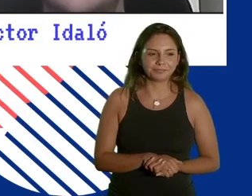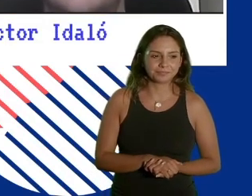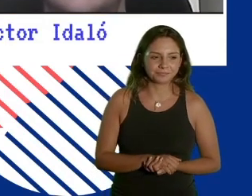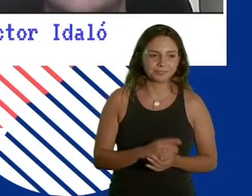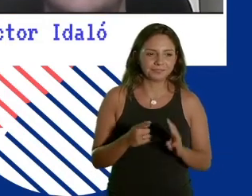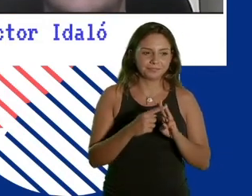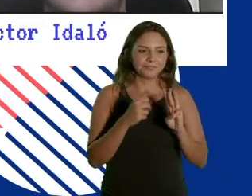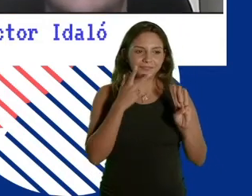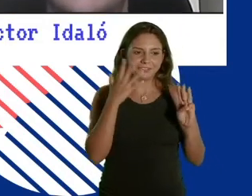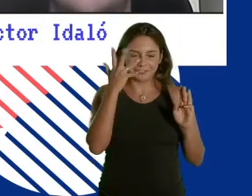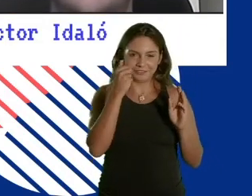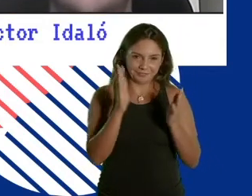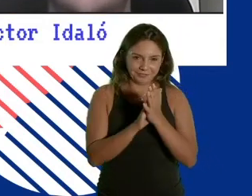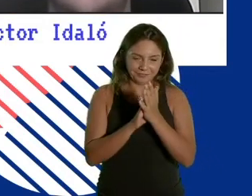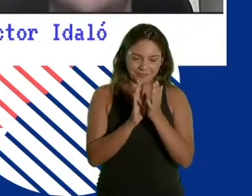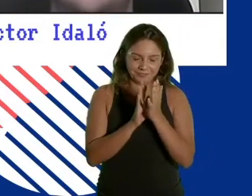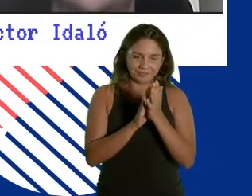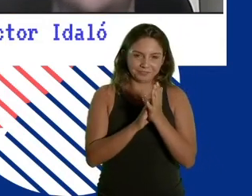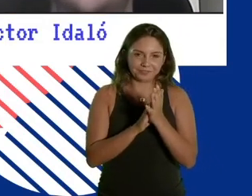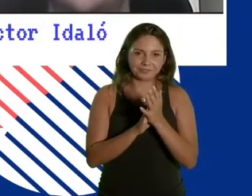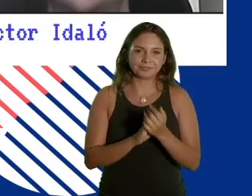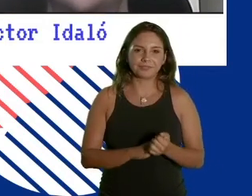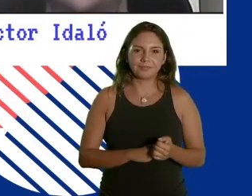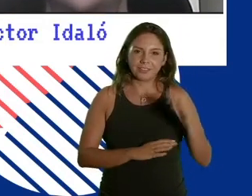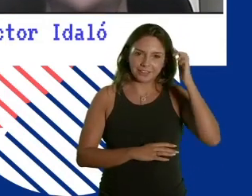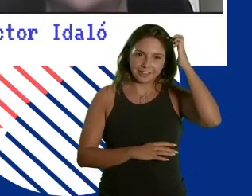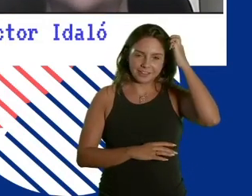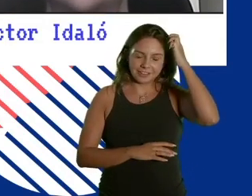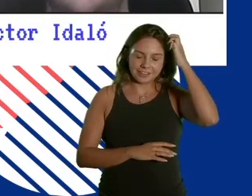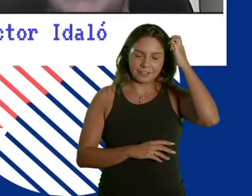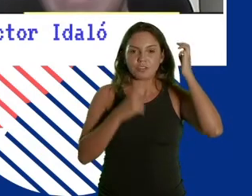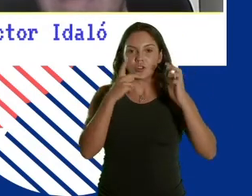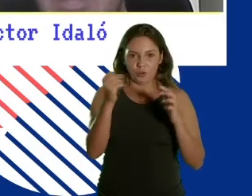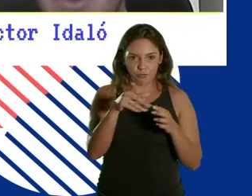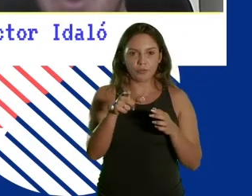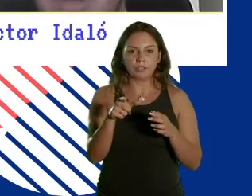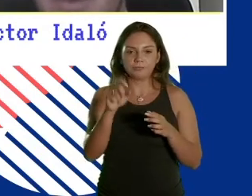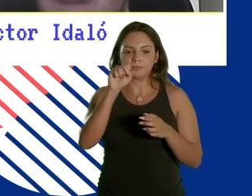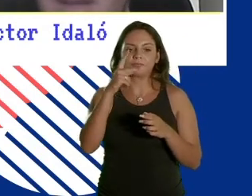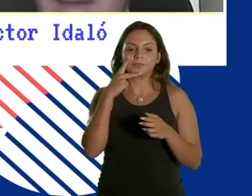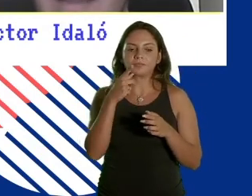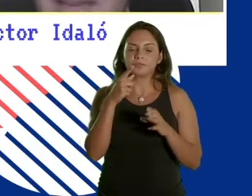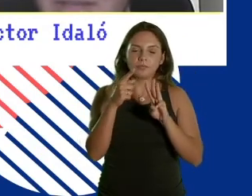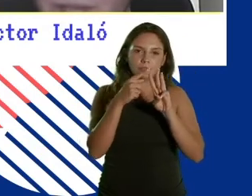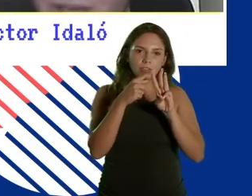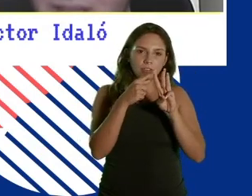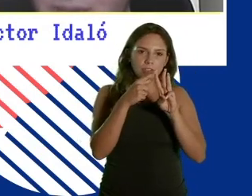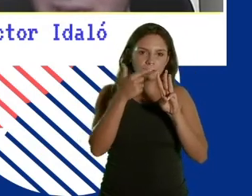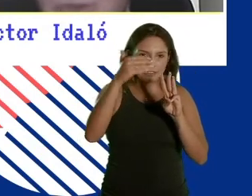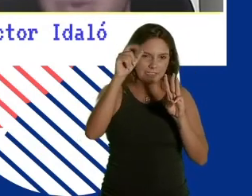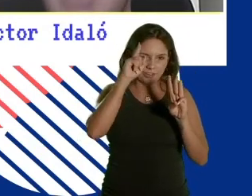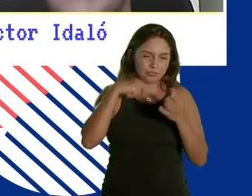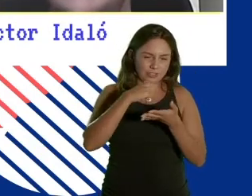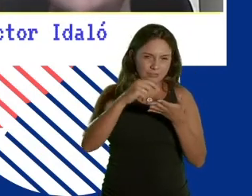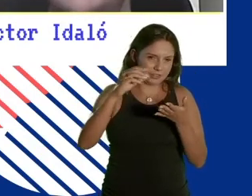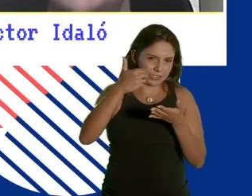Maravilha! Lindo! Muito bom! Esse poema é novo, inédito. É inédito. Eu escrevi há 10 dias, eu acho,